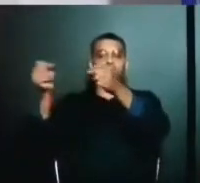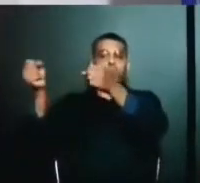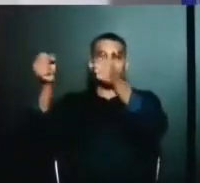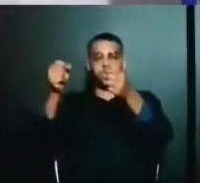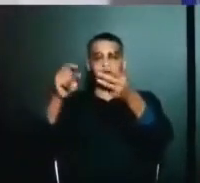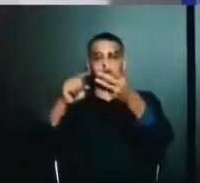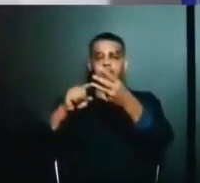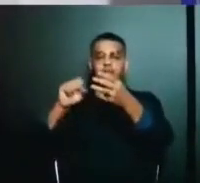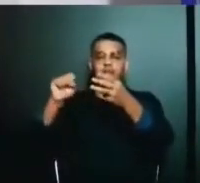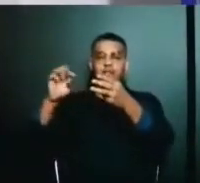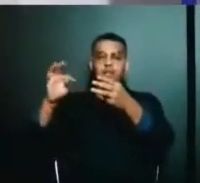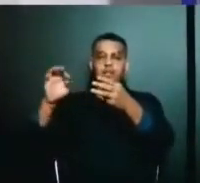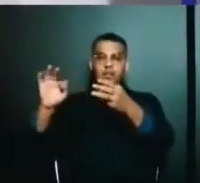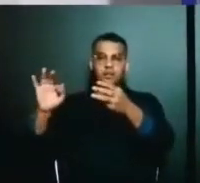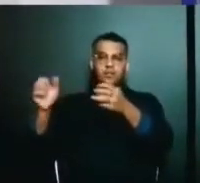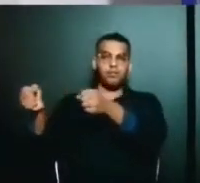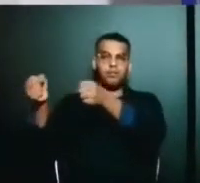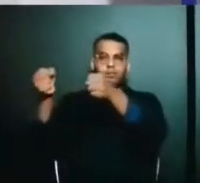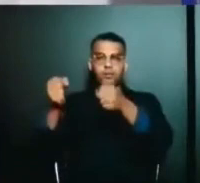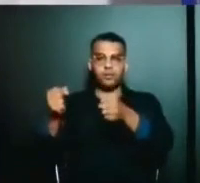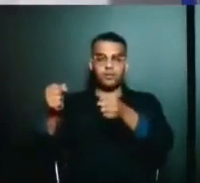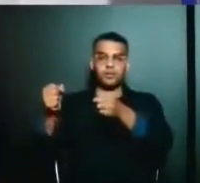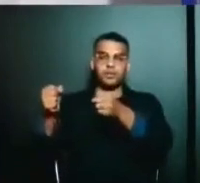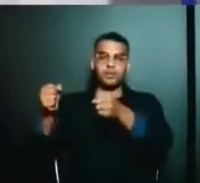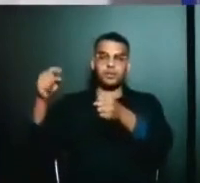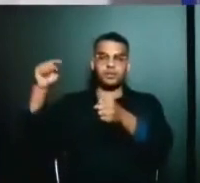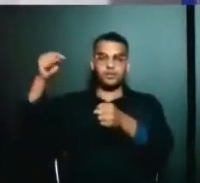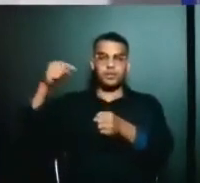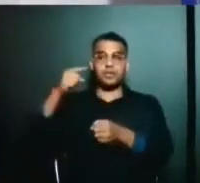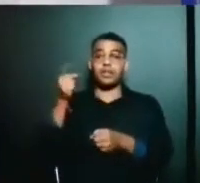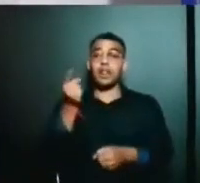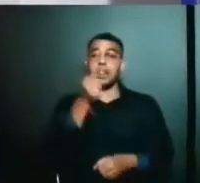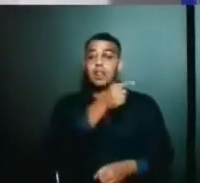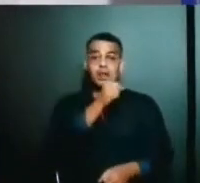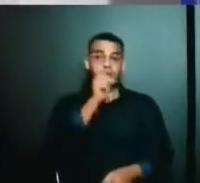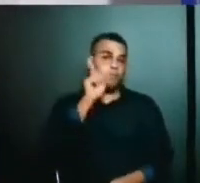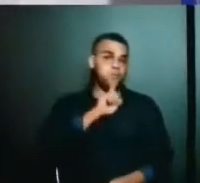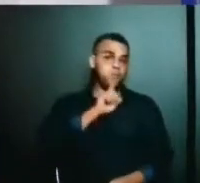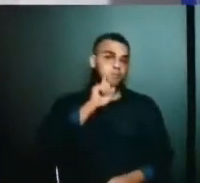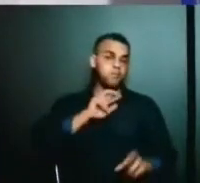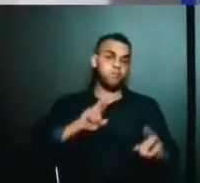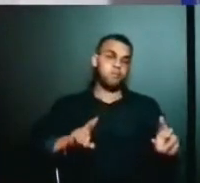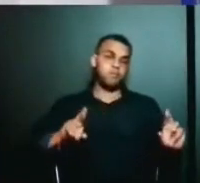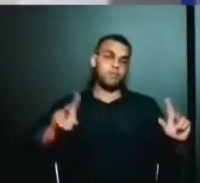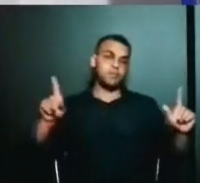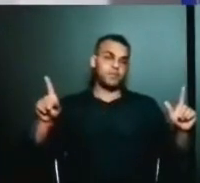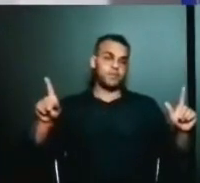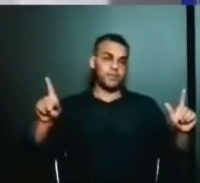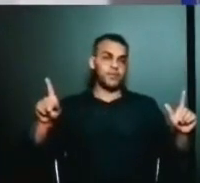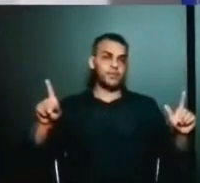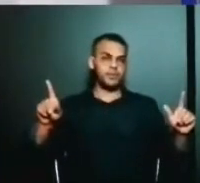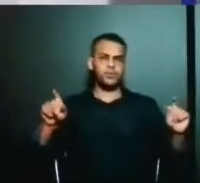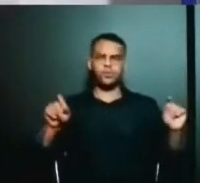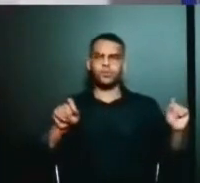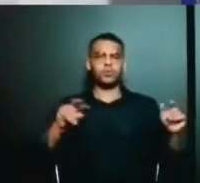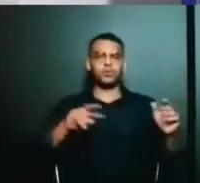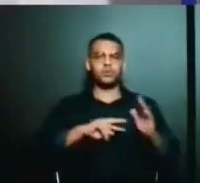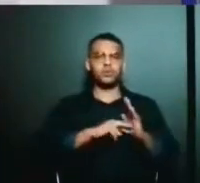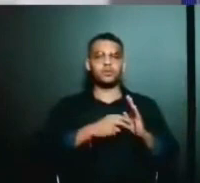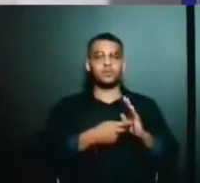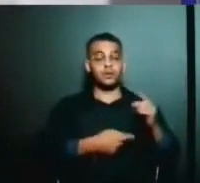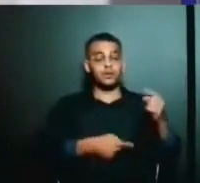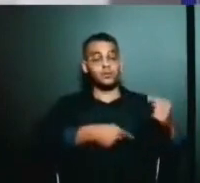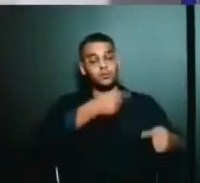muito. E lá nos Estados Unidos as coisas funcionam de baixo para cima. A